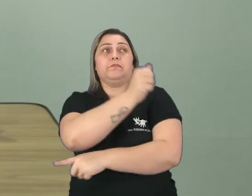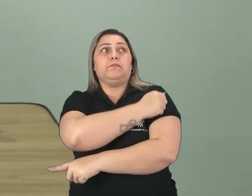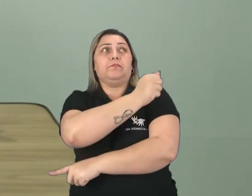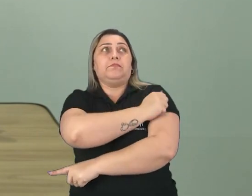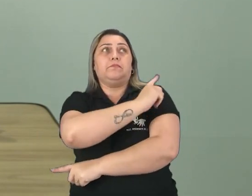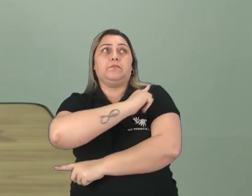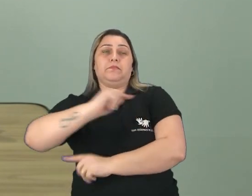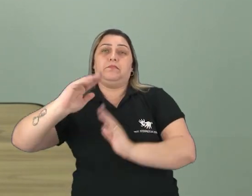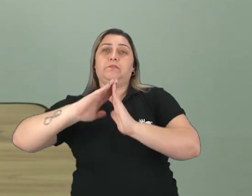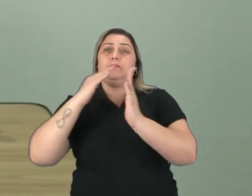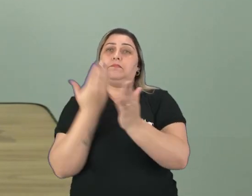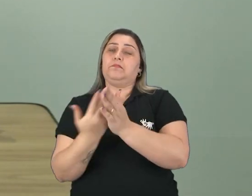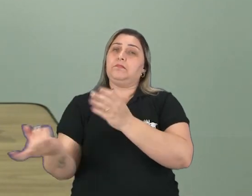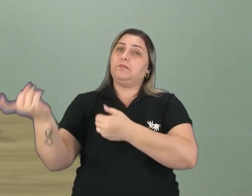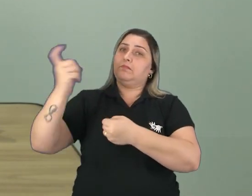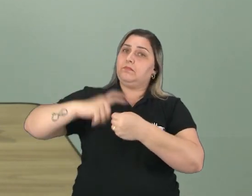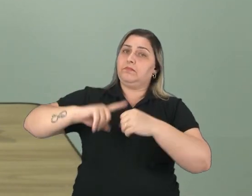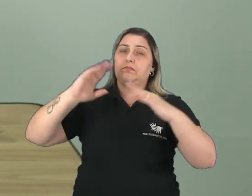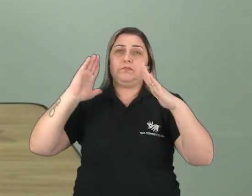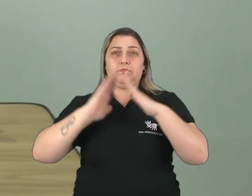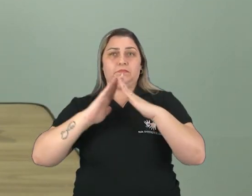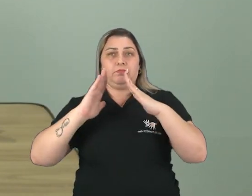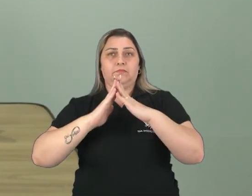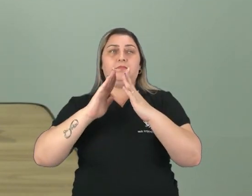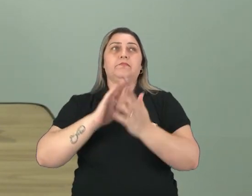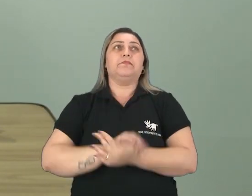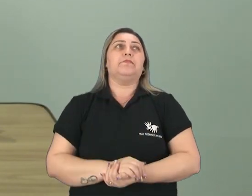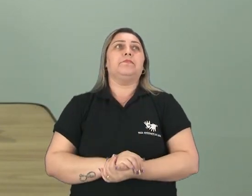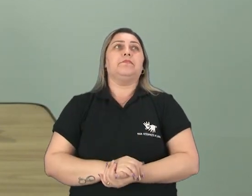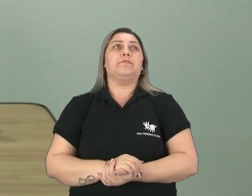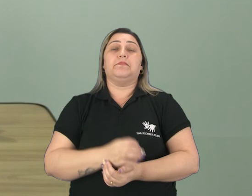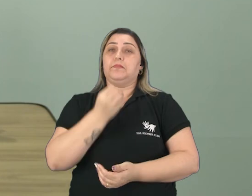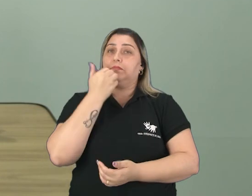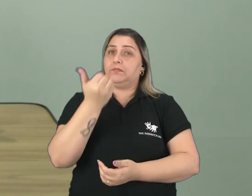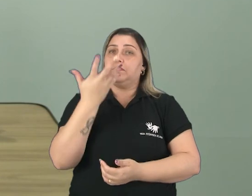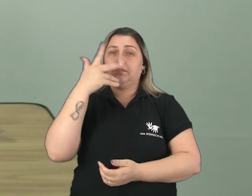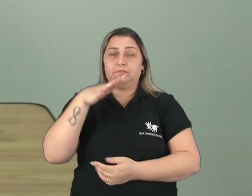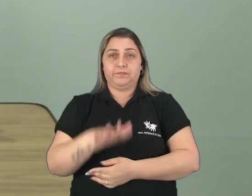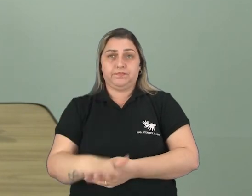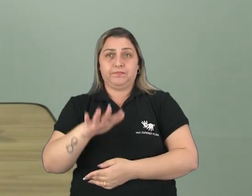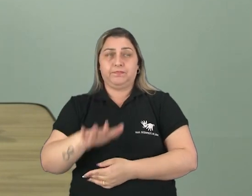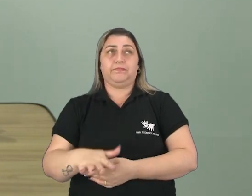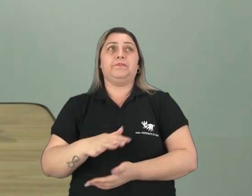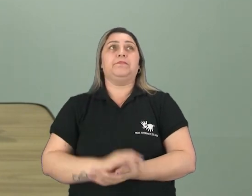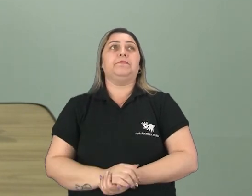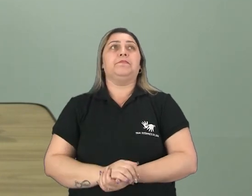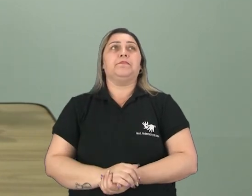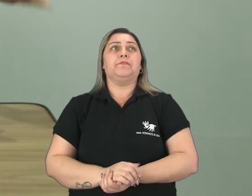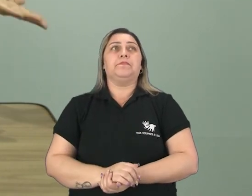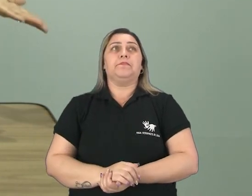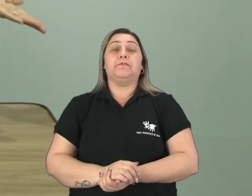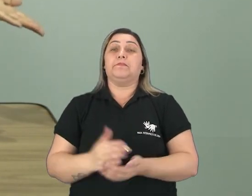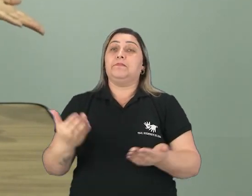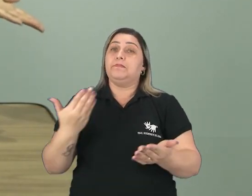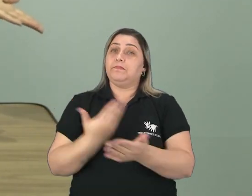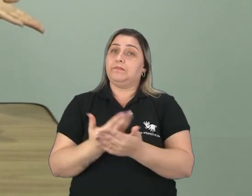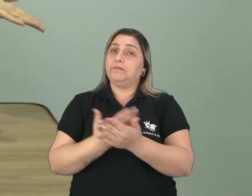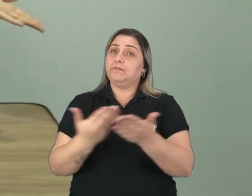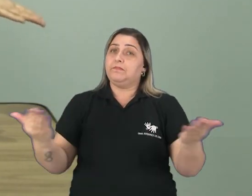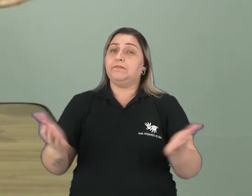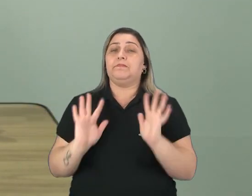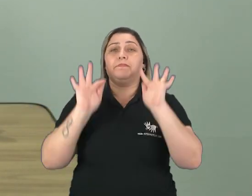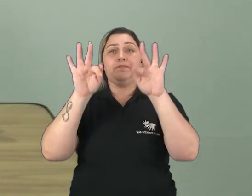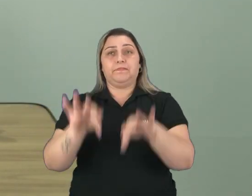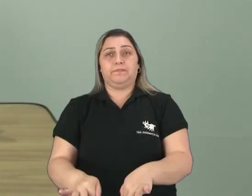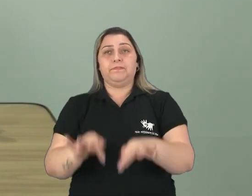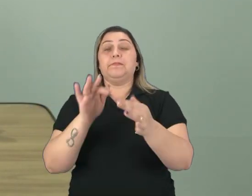sair da escola e ia retornar para casa. Muito bem, crianças. A nossa aula de hoje chegou